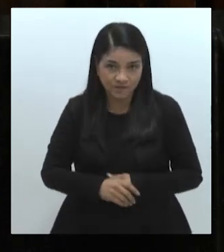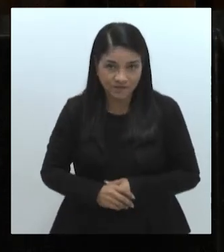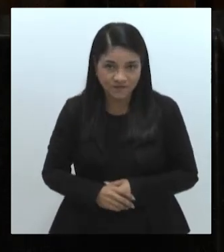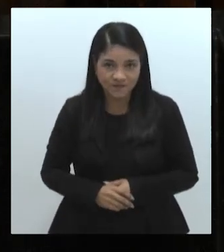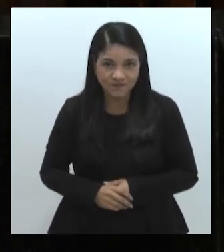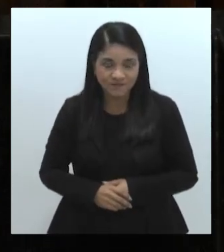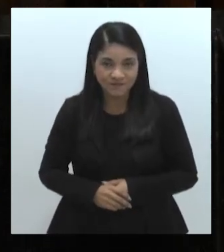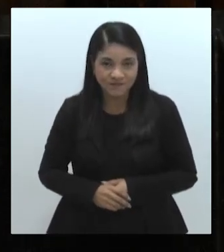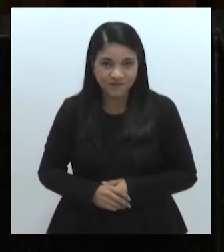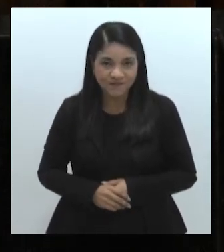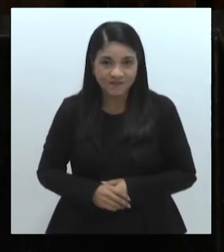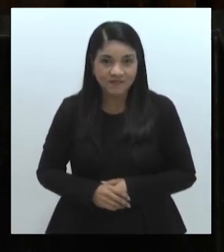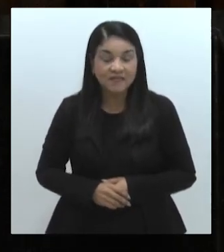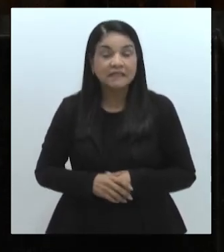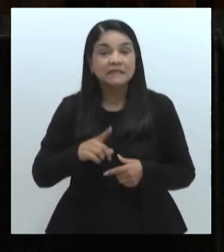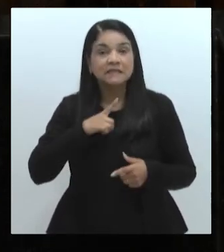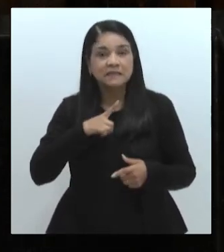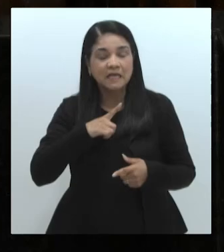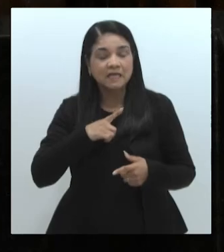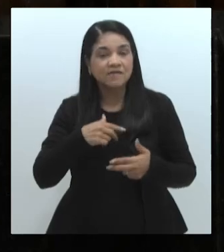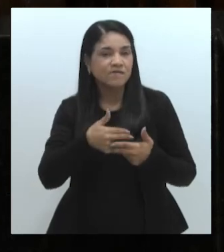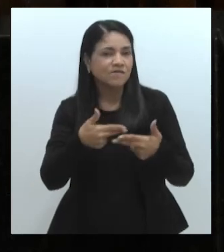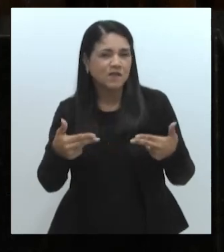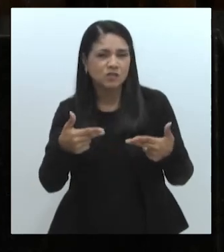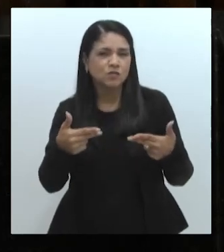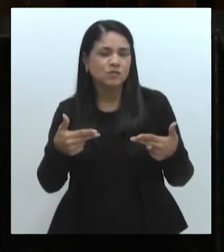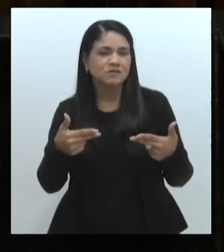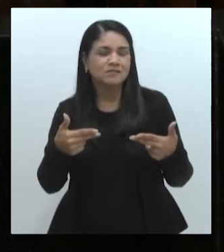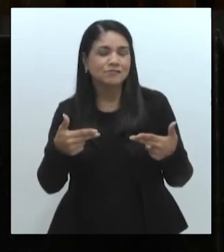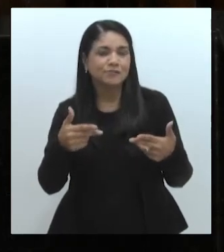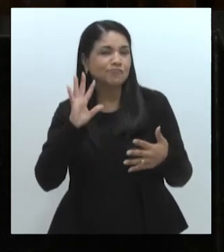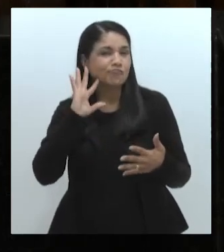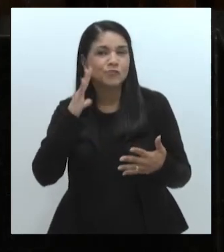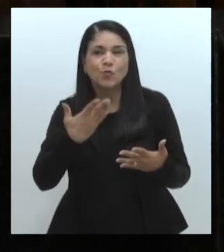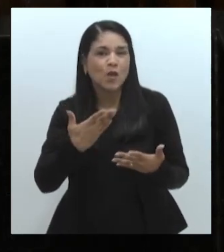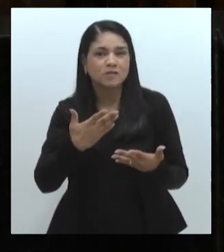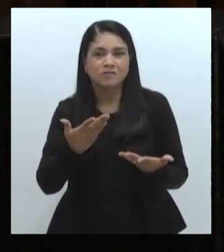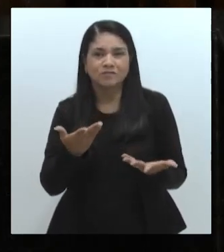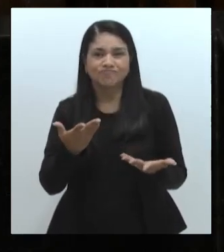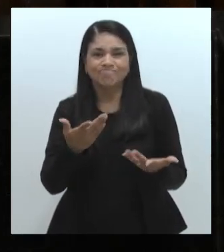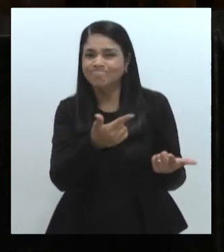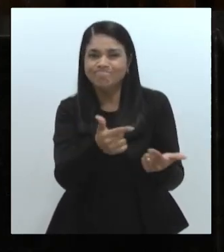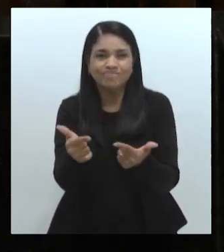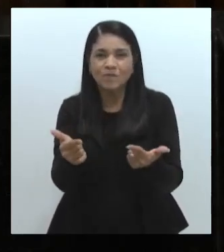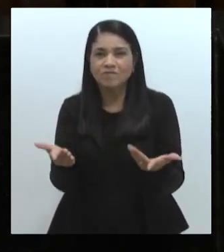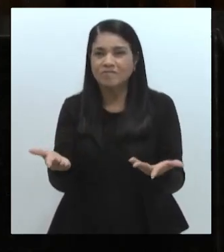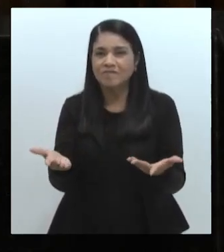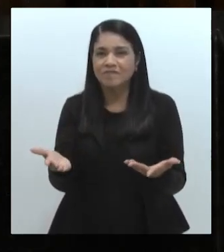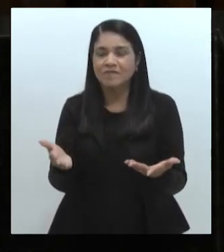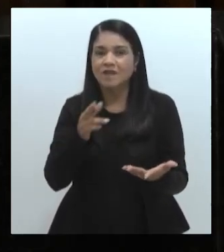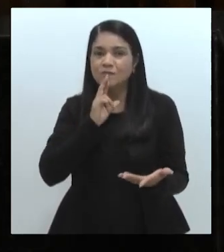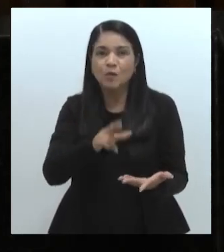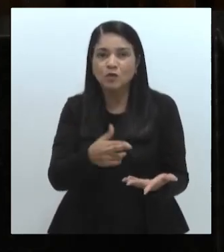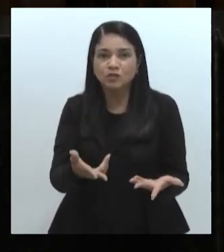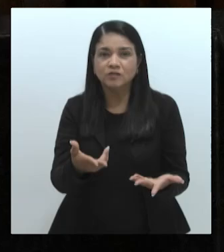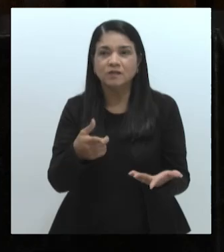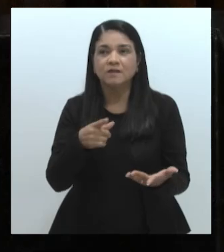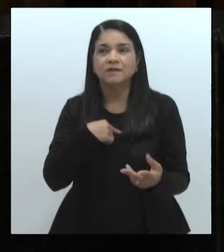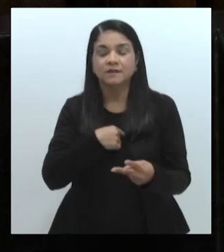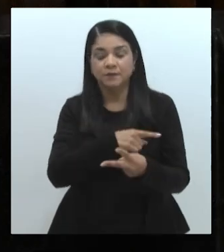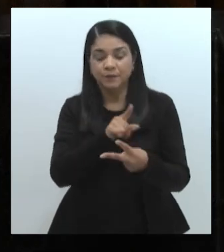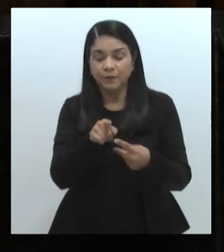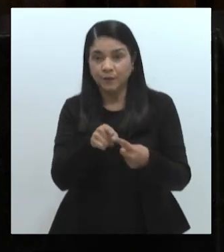E aí tem questões que estão abertas há anos e que não se resolvem. arma e